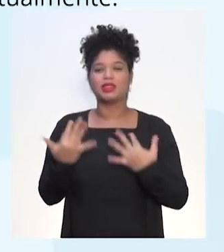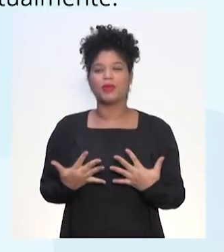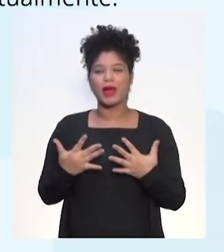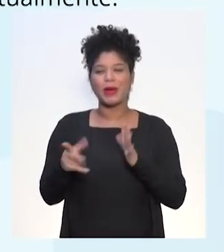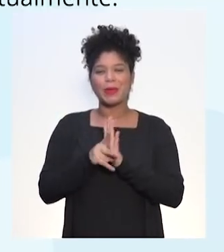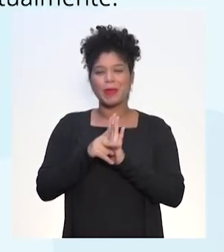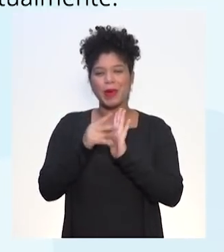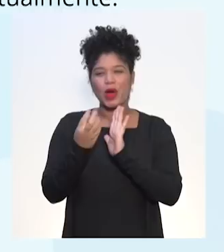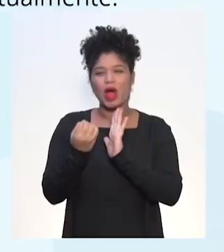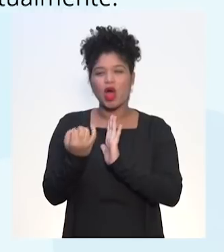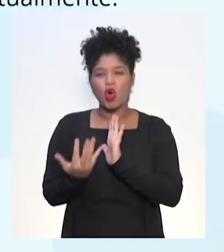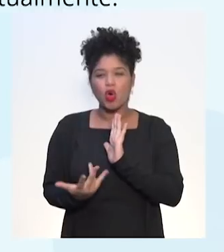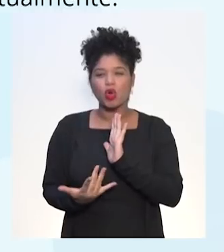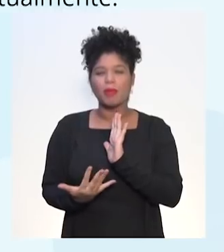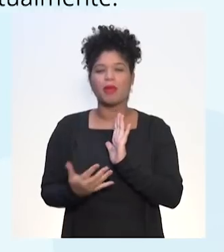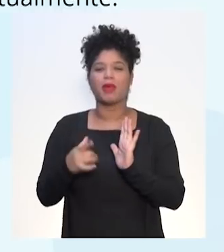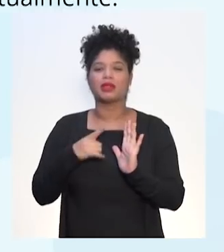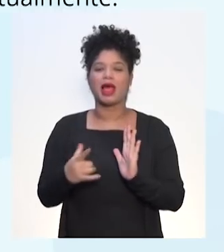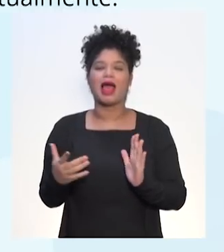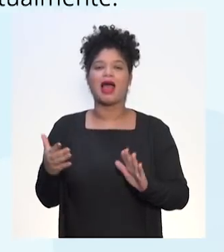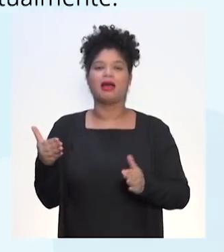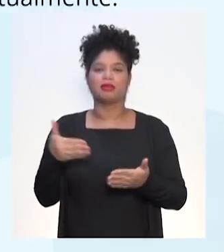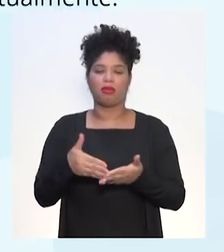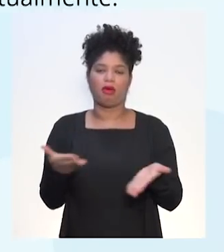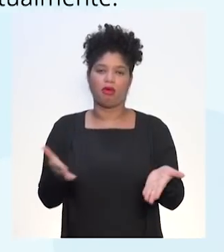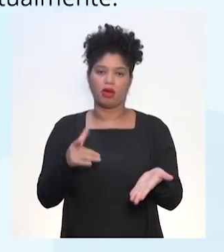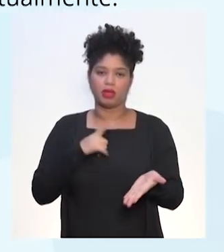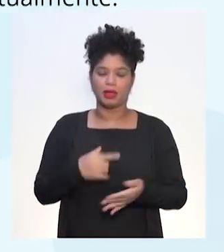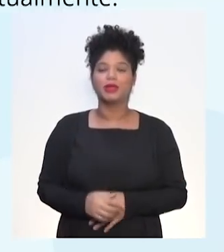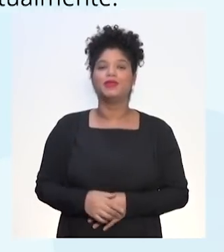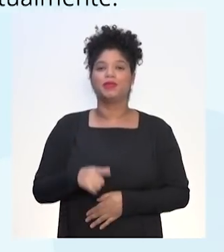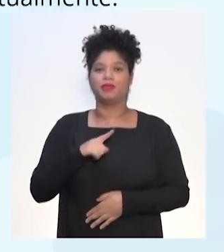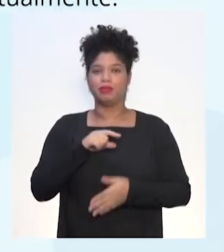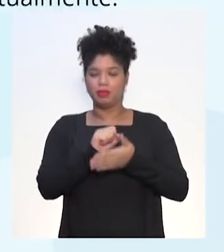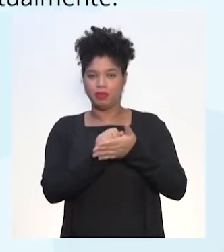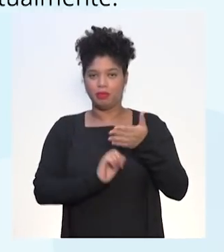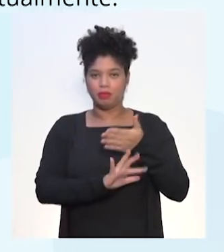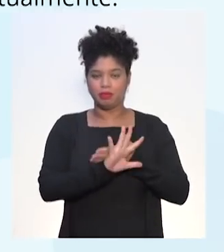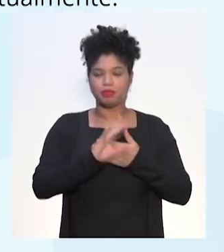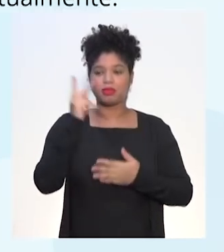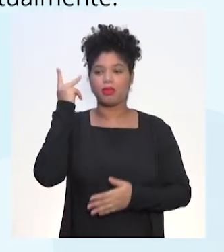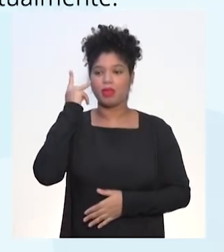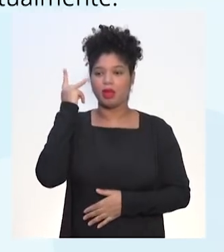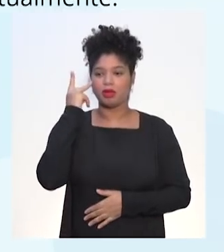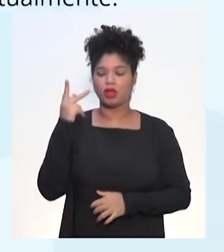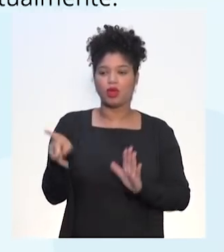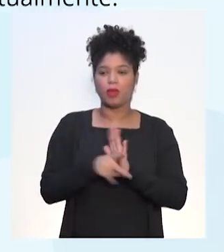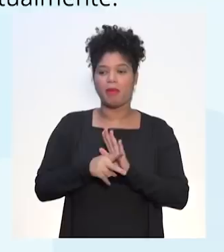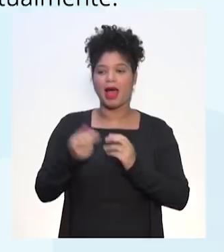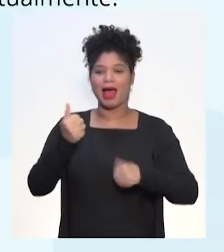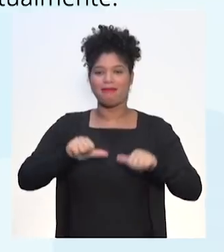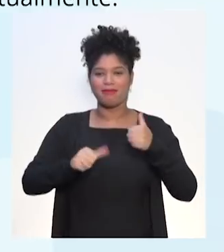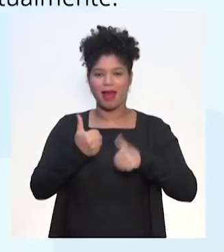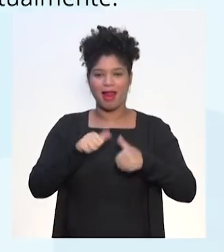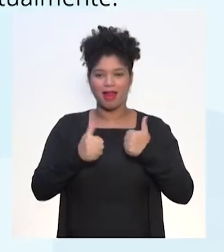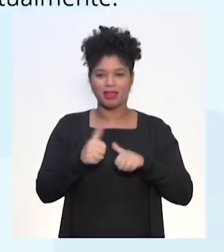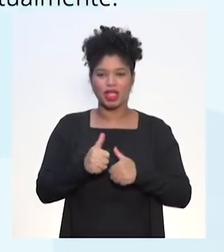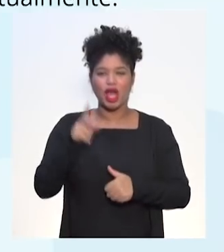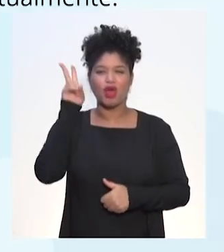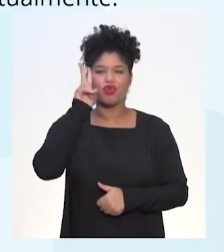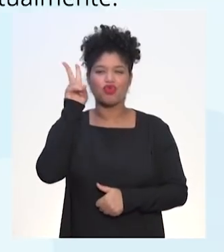que sobrevivem atualmente. As habilidades do currículo do Estado de São Paulo é analisar o papel histórico